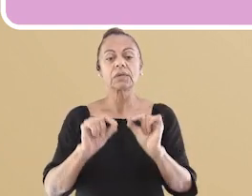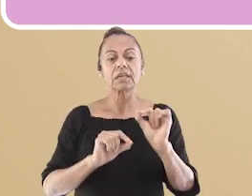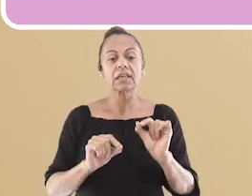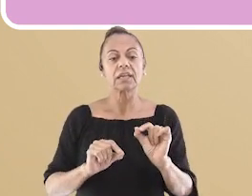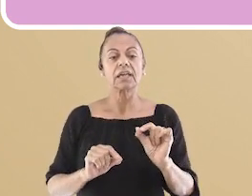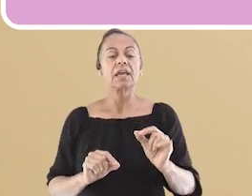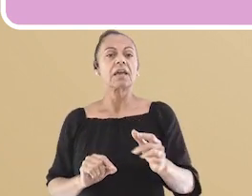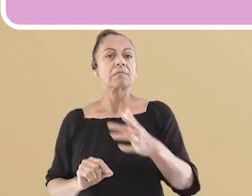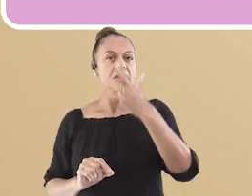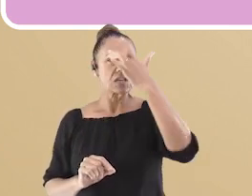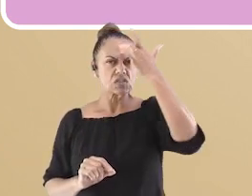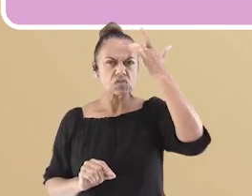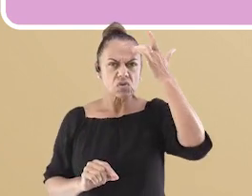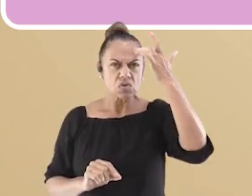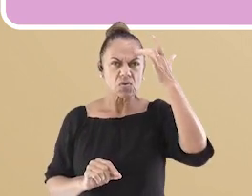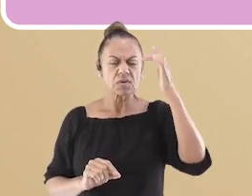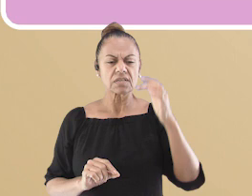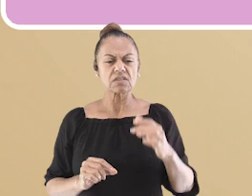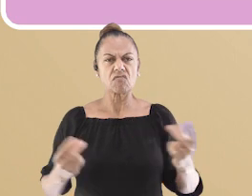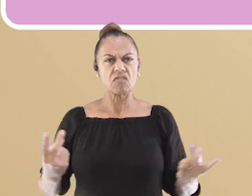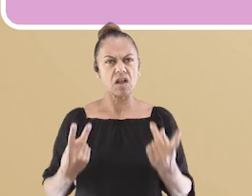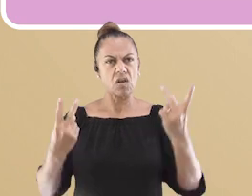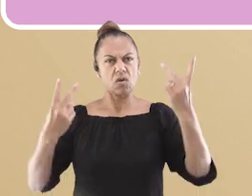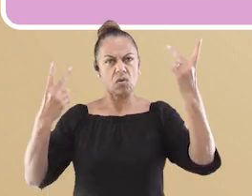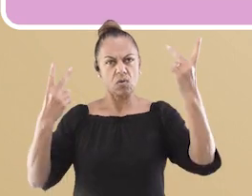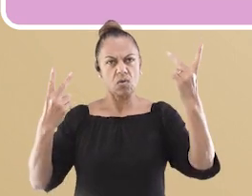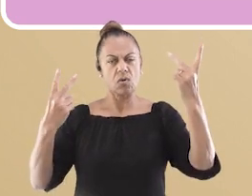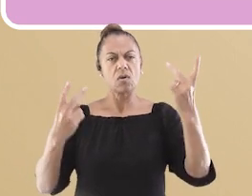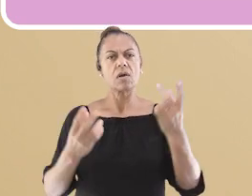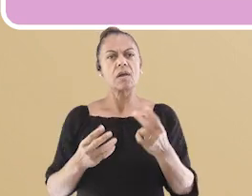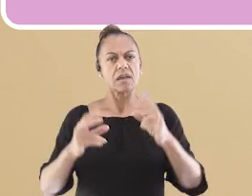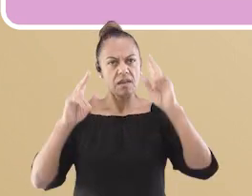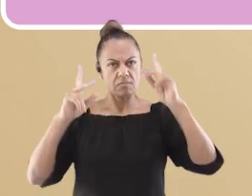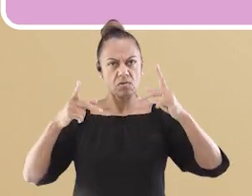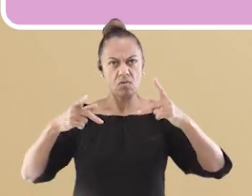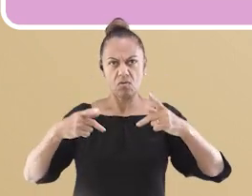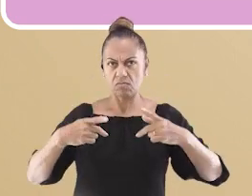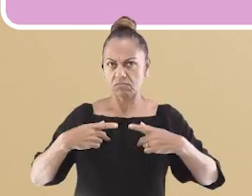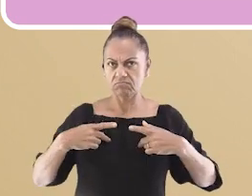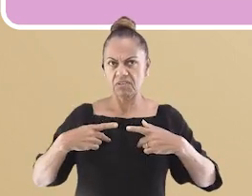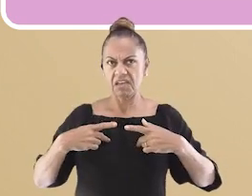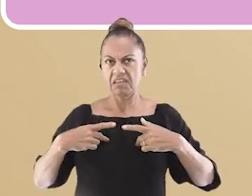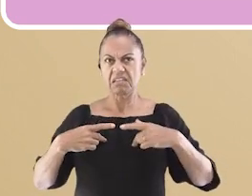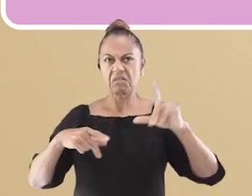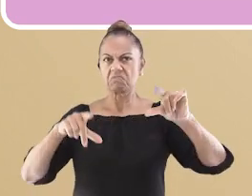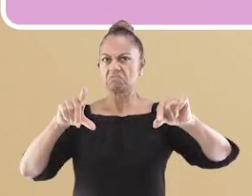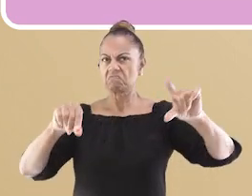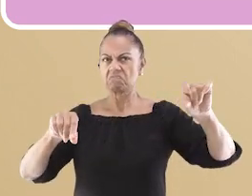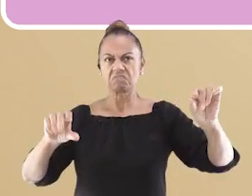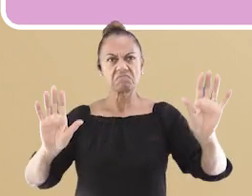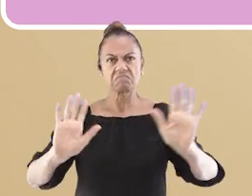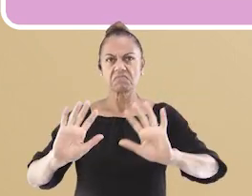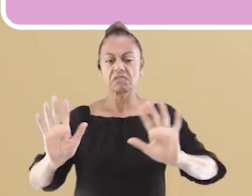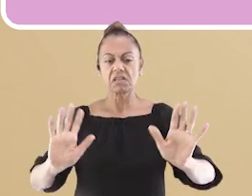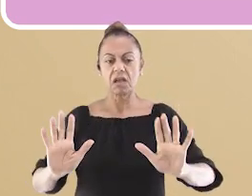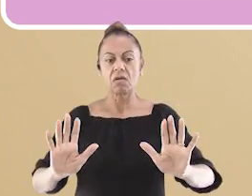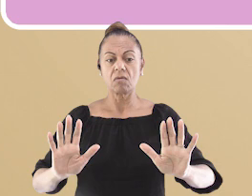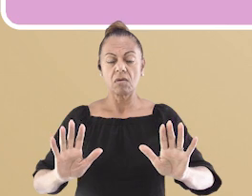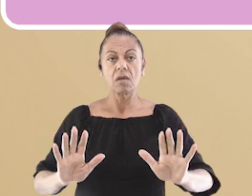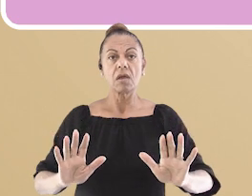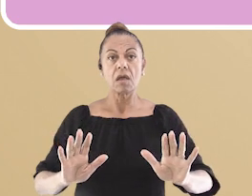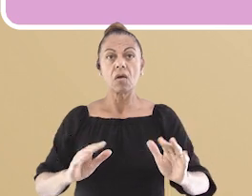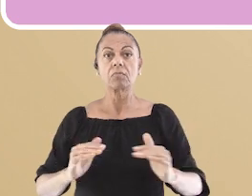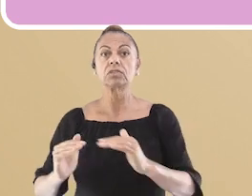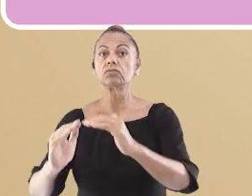do latim e significa ter a capacidade de enxergar o outro como um ser diferente com valores e crenças